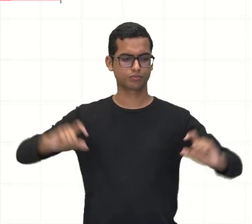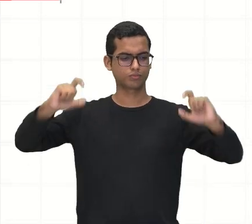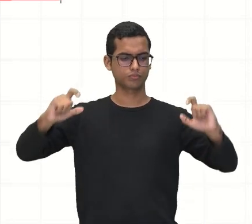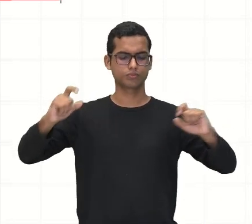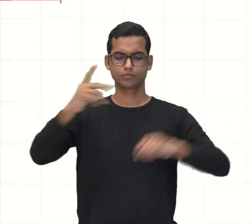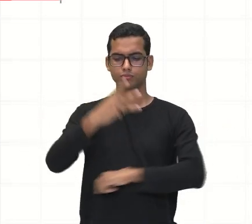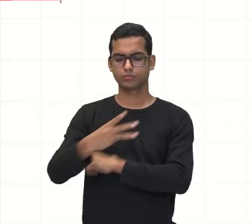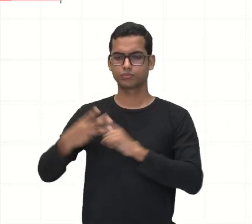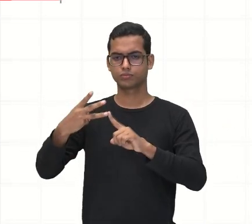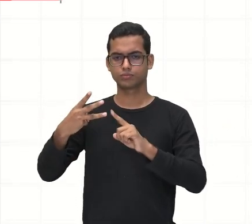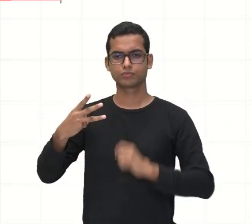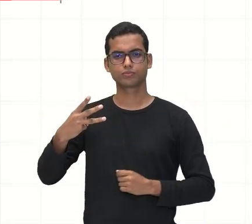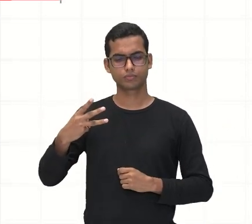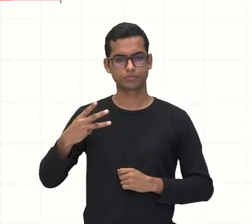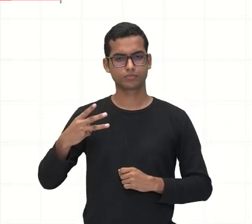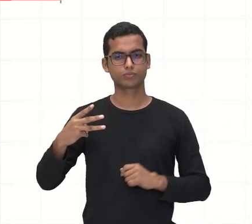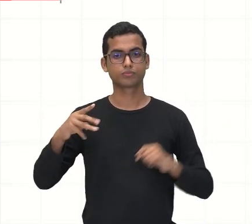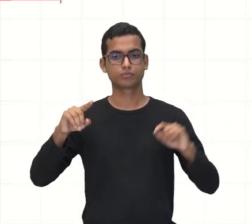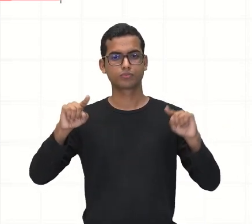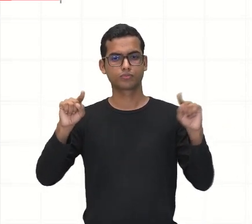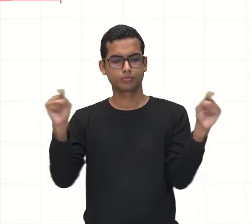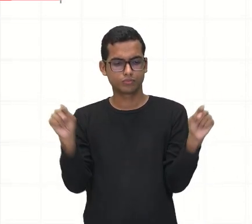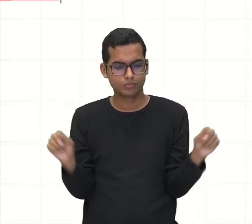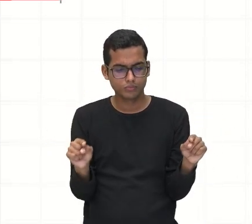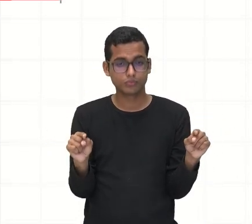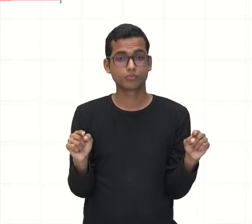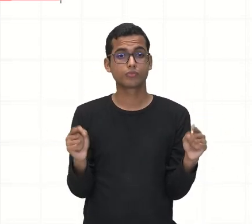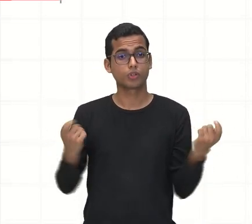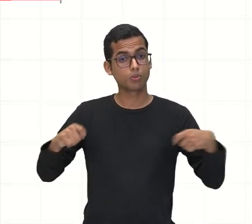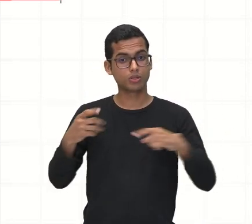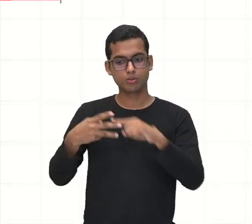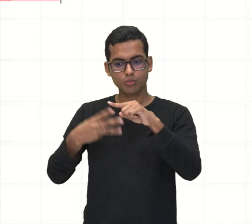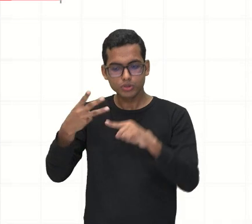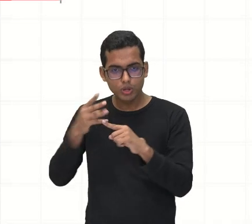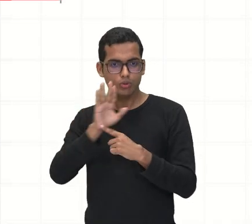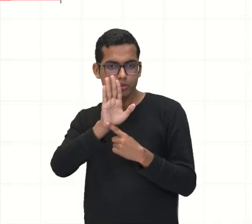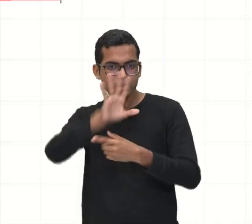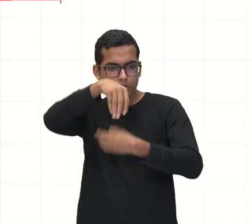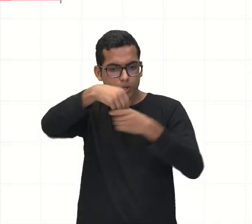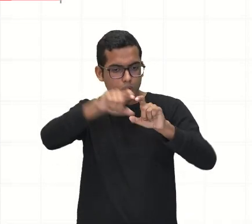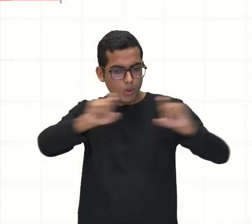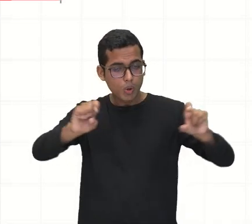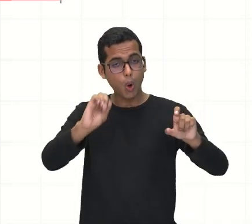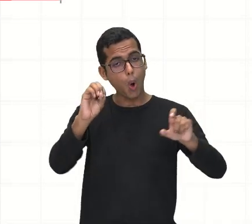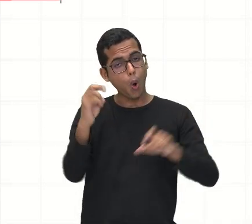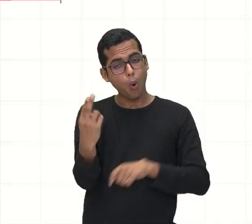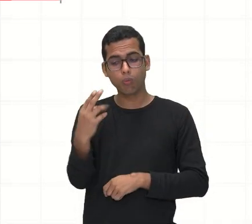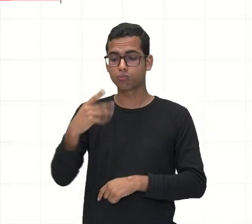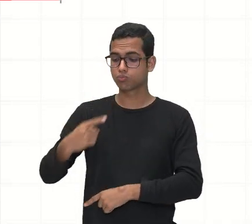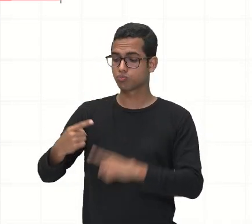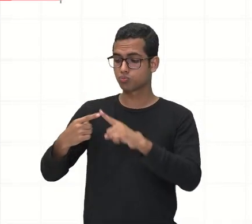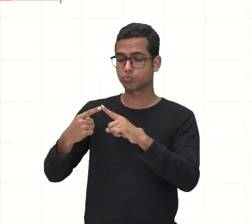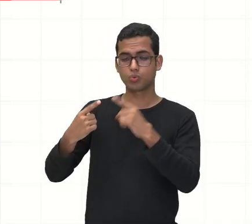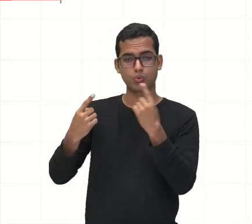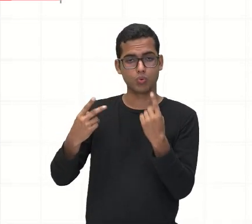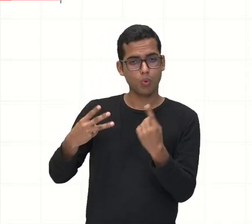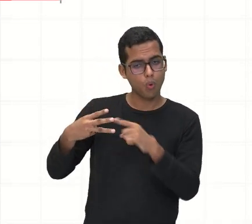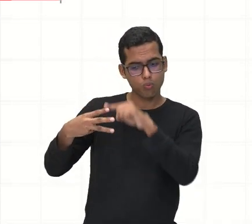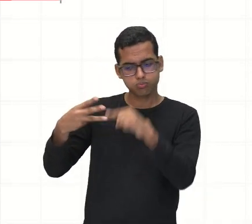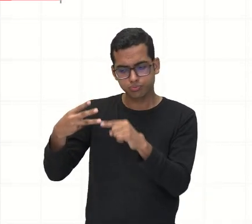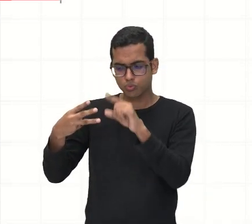expressão numérica, e não tem problema nenhum. Só tem que obedecer a ordem, tá legal? E aí, pessoal, quando